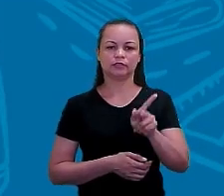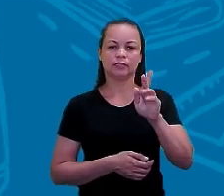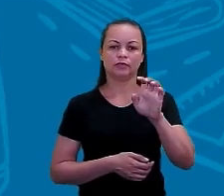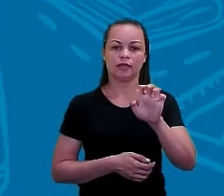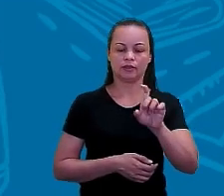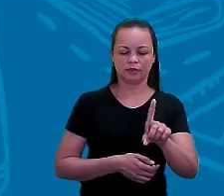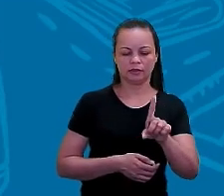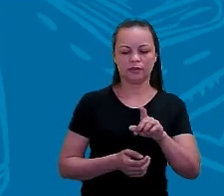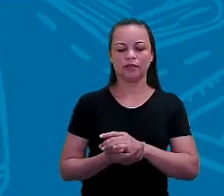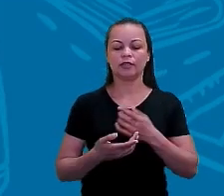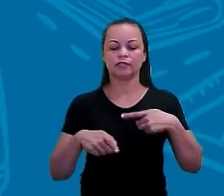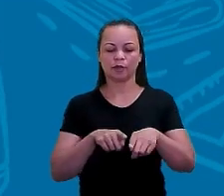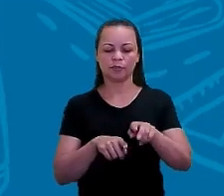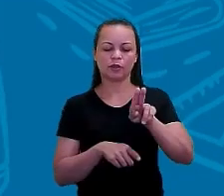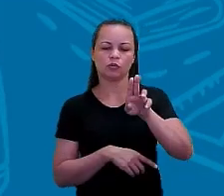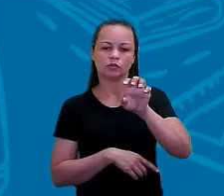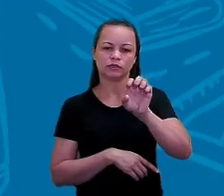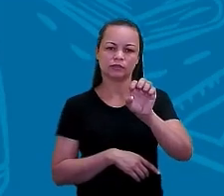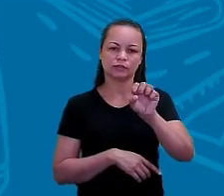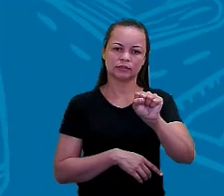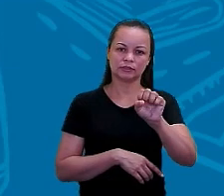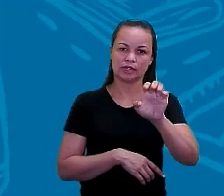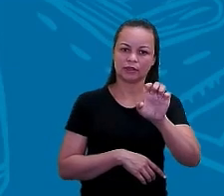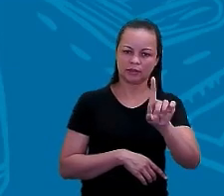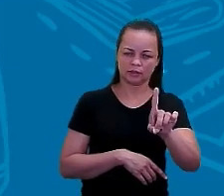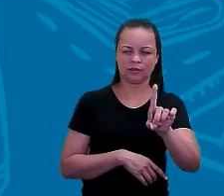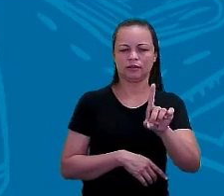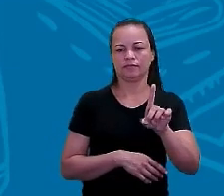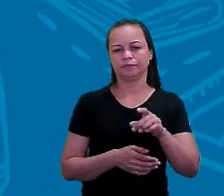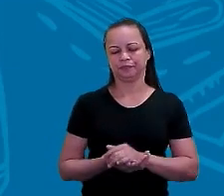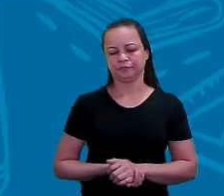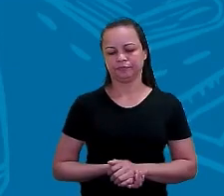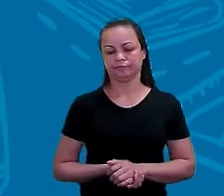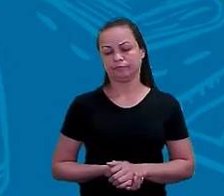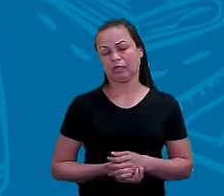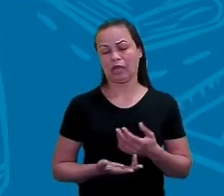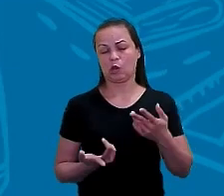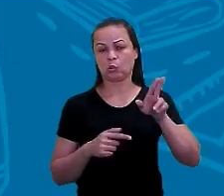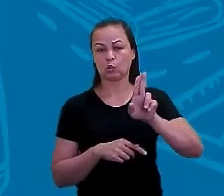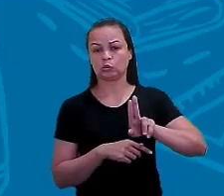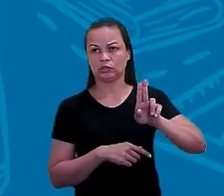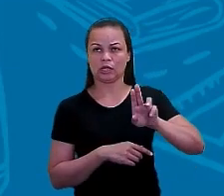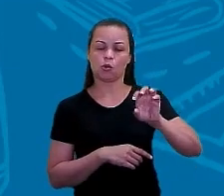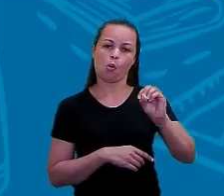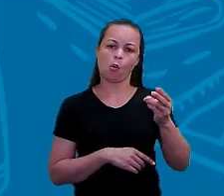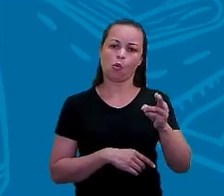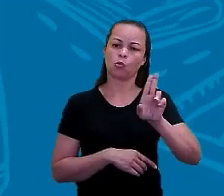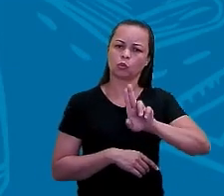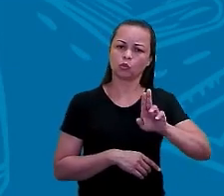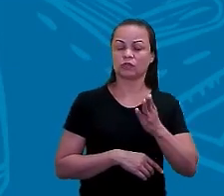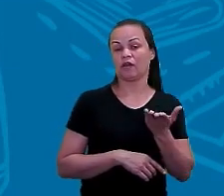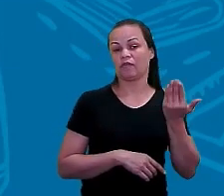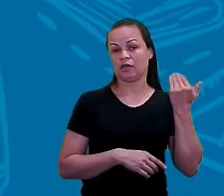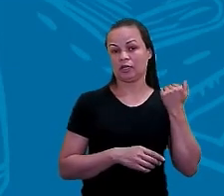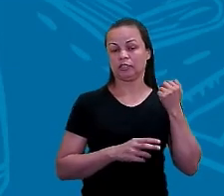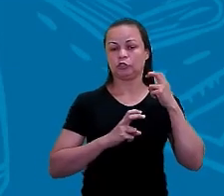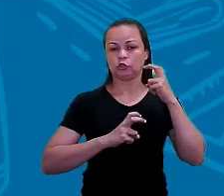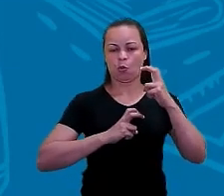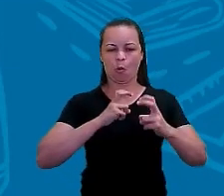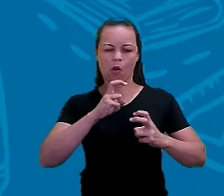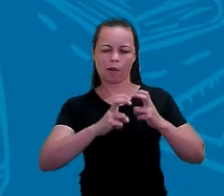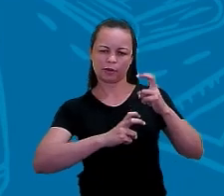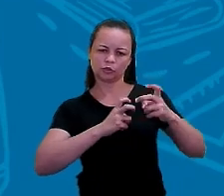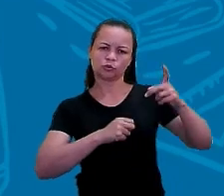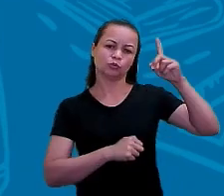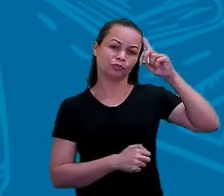day. I use the subway every day. Eu usei, ou eu usava o metrô todo dia. So,